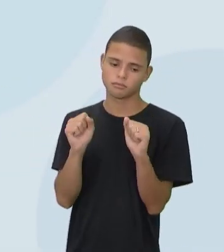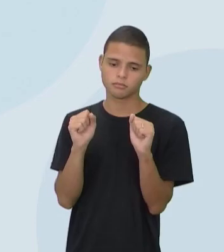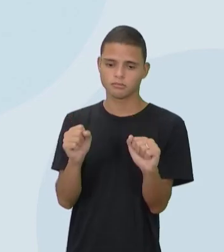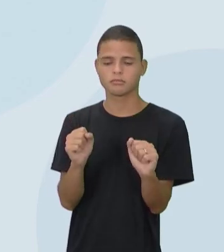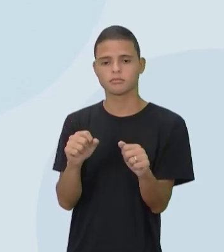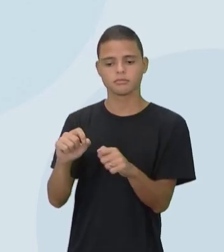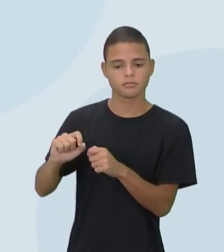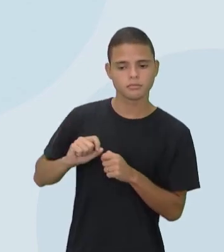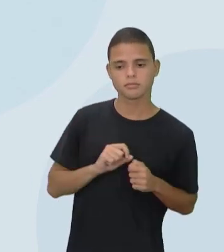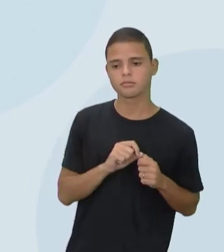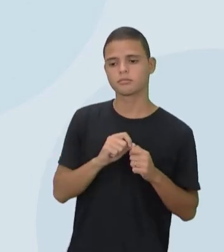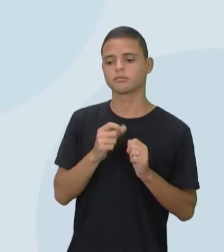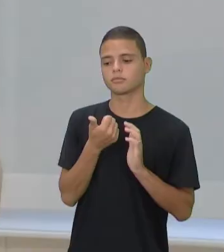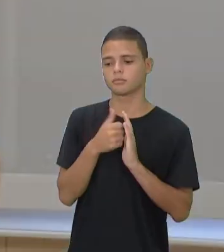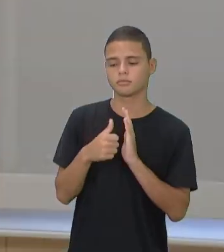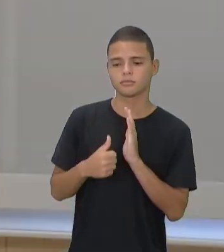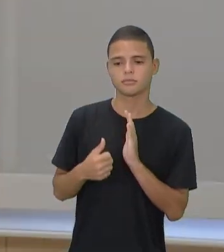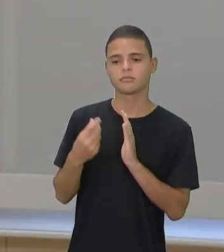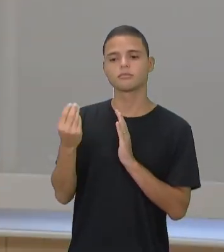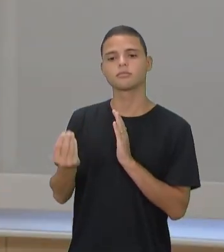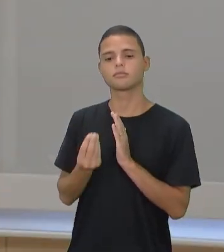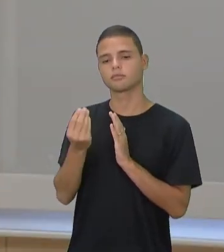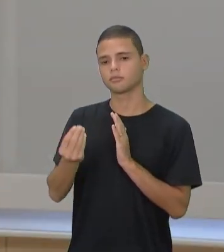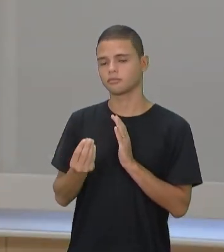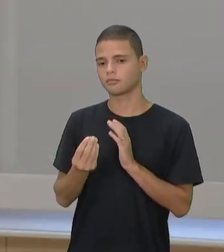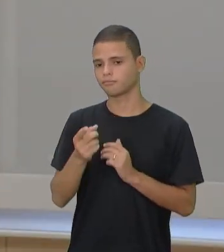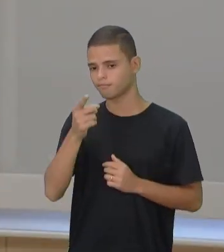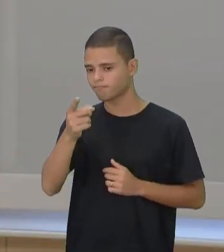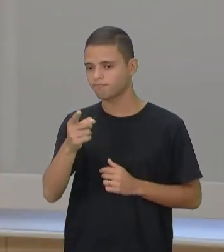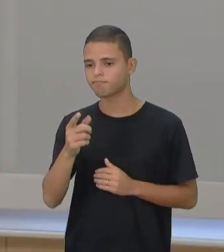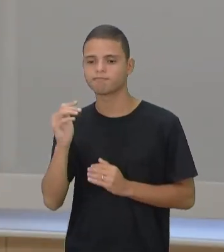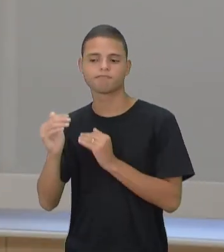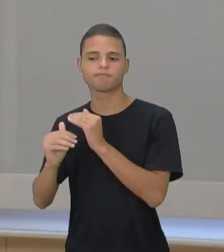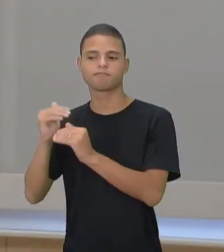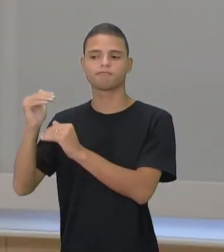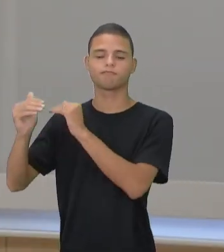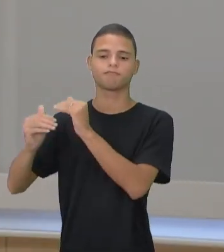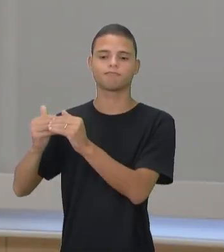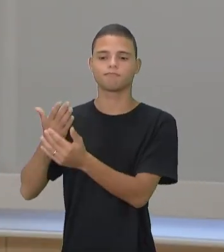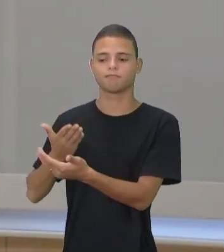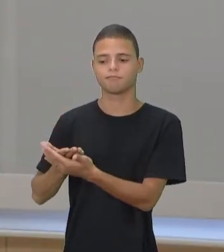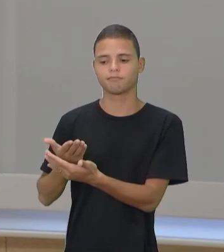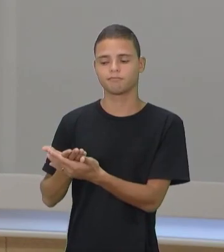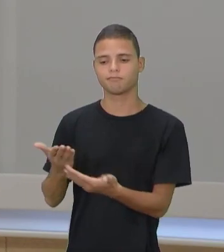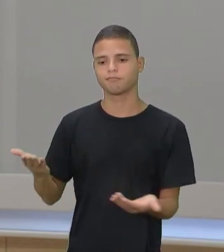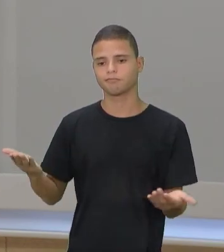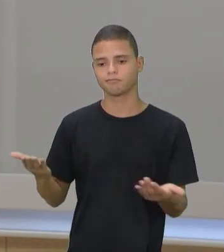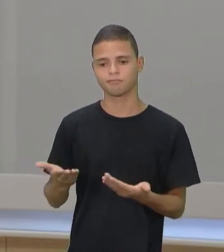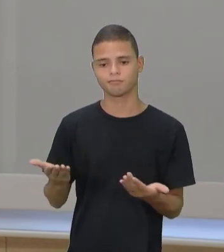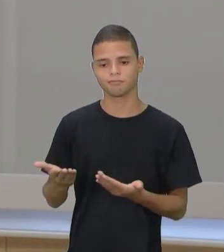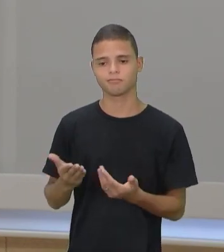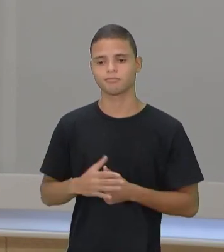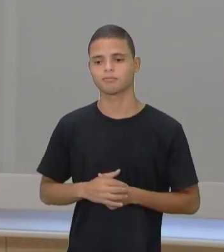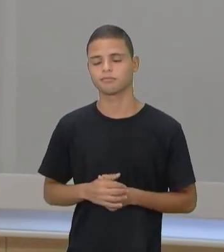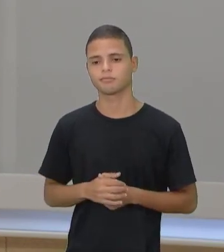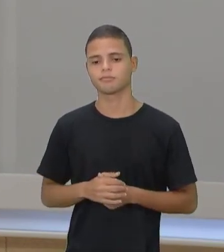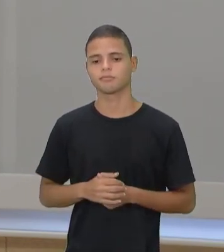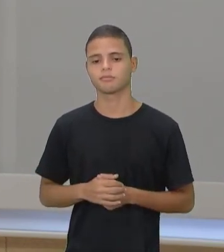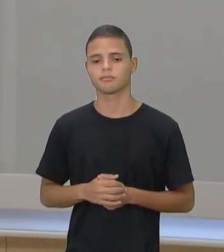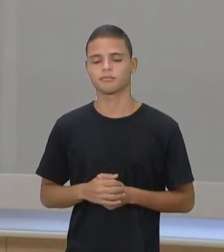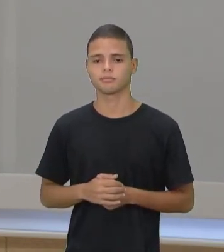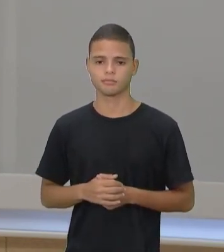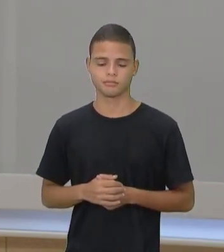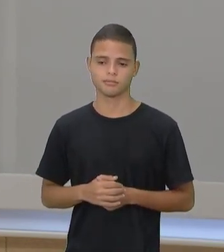fazendo uma avaliação de como que você se desenvolveu na aula de hoje, do componente